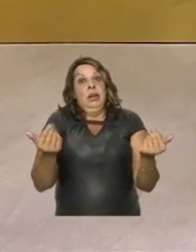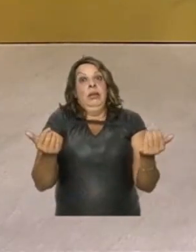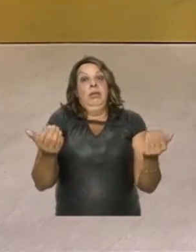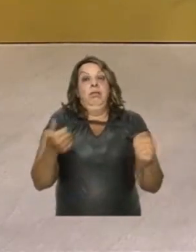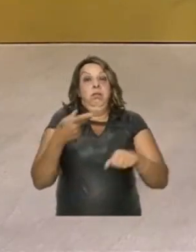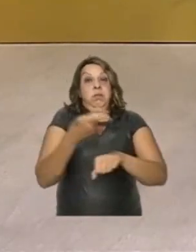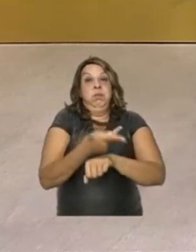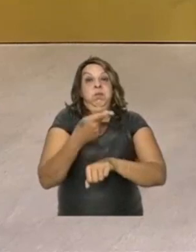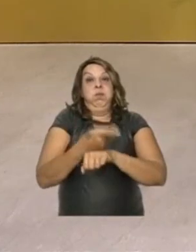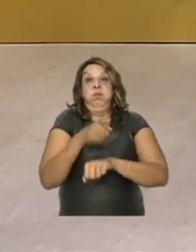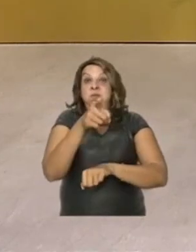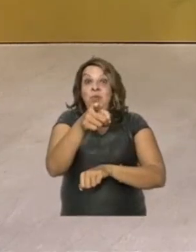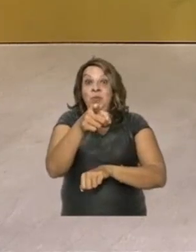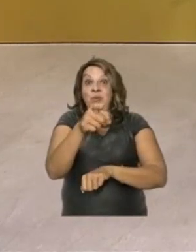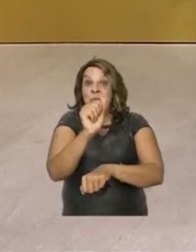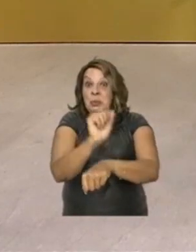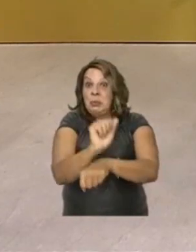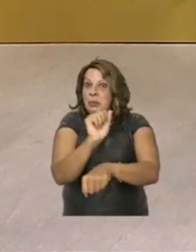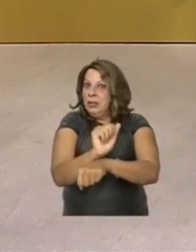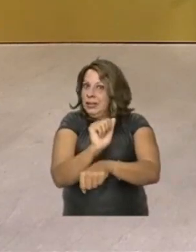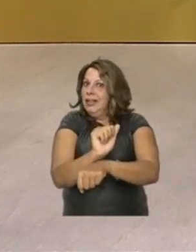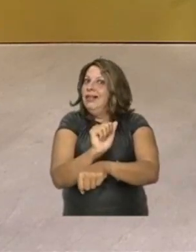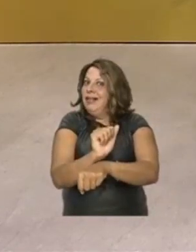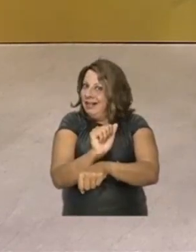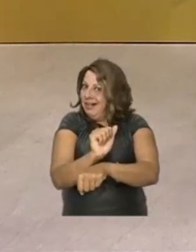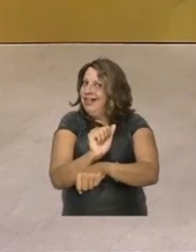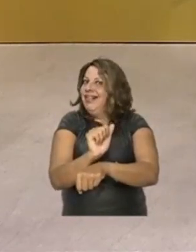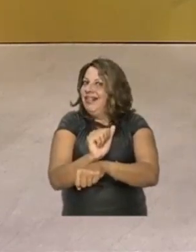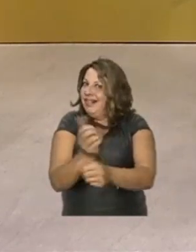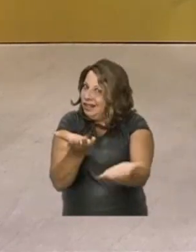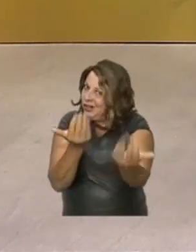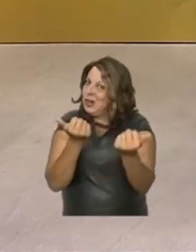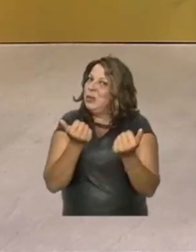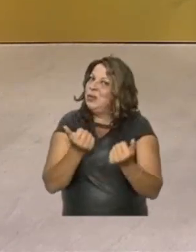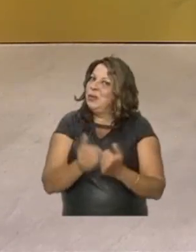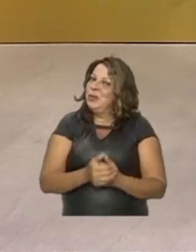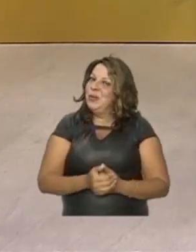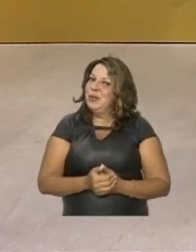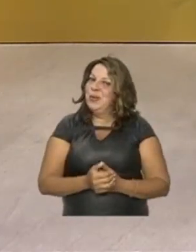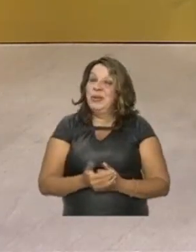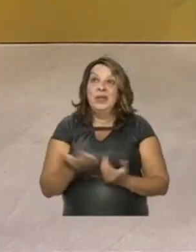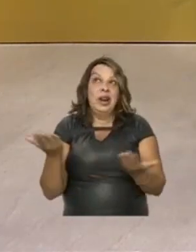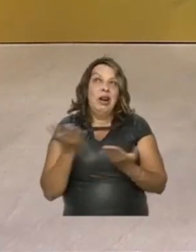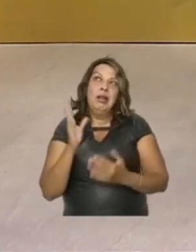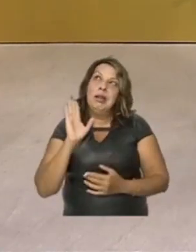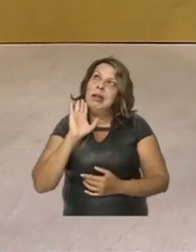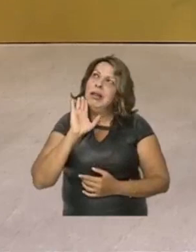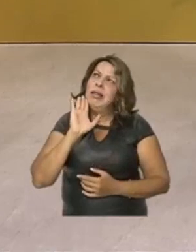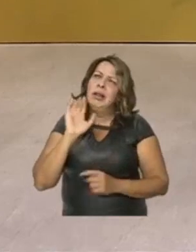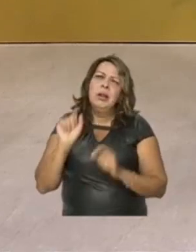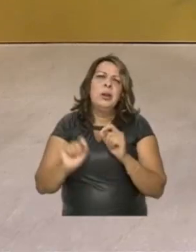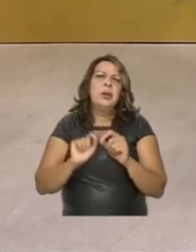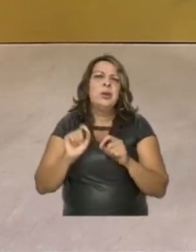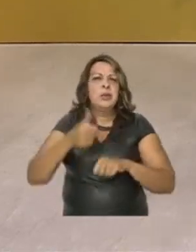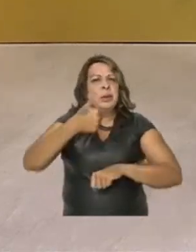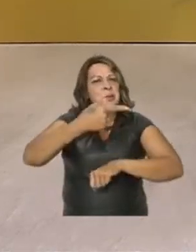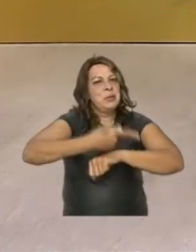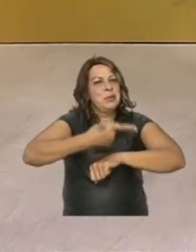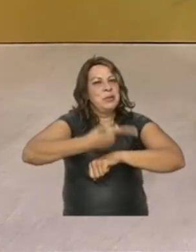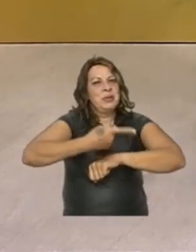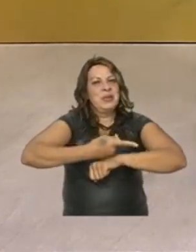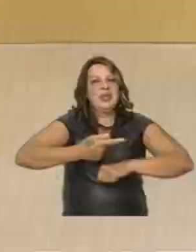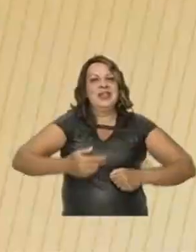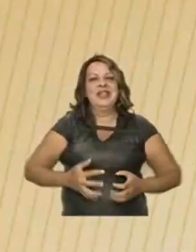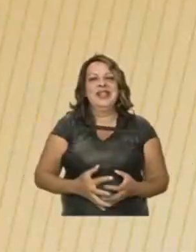prêmio porque eu tenho certeza que você já está na expectativa, hein? Então vamos nessa. Se liga na vinheta, pois chegou a hora do nosso primeiro